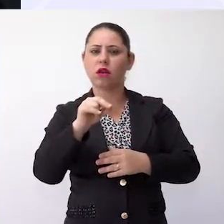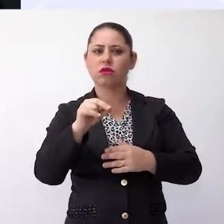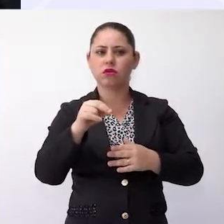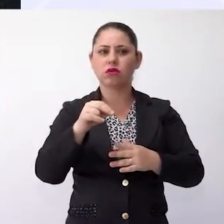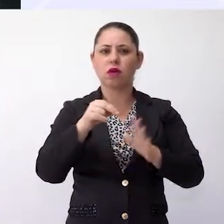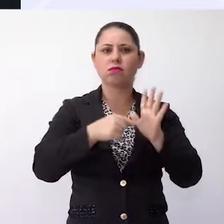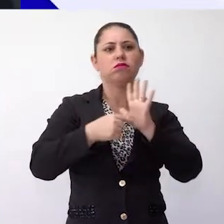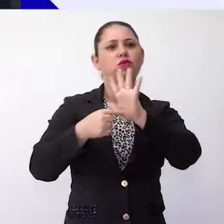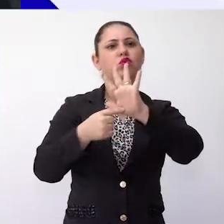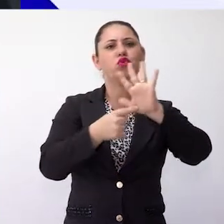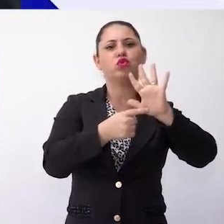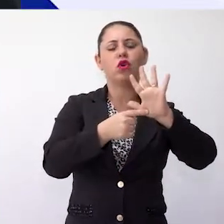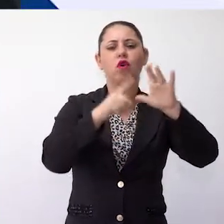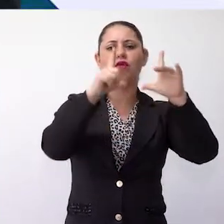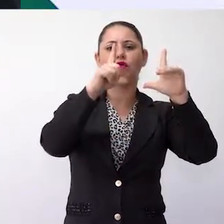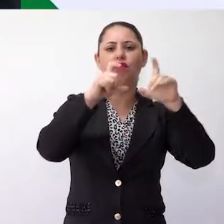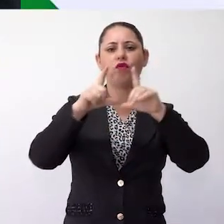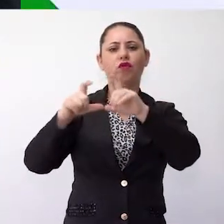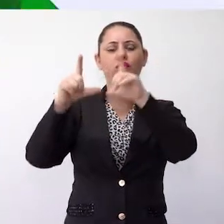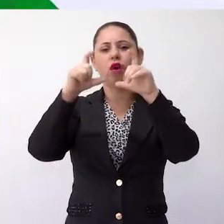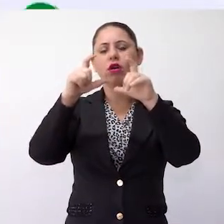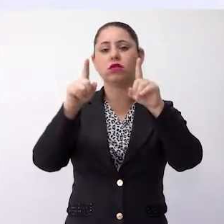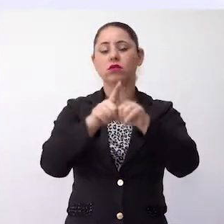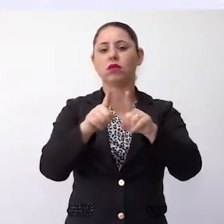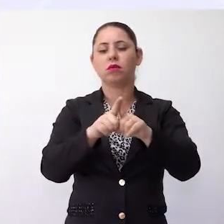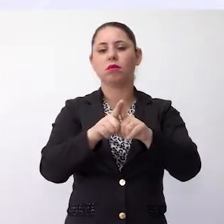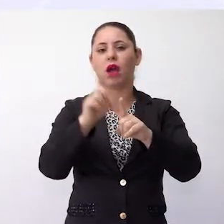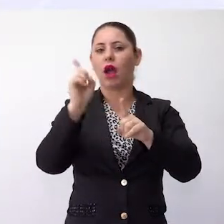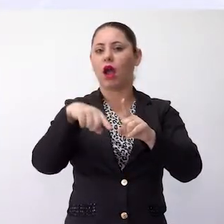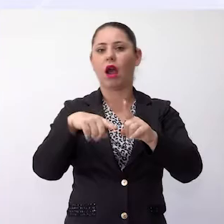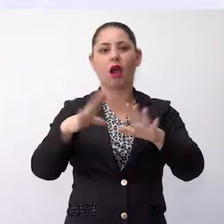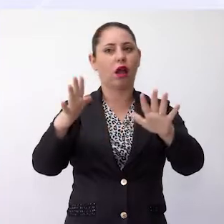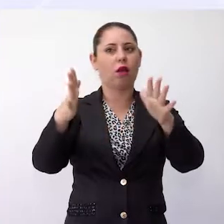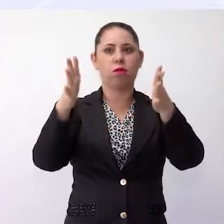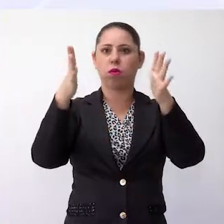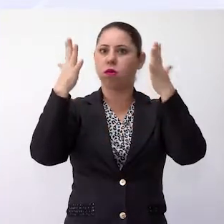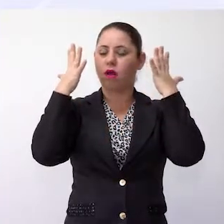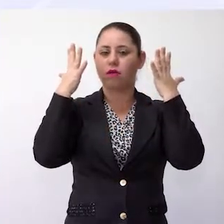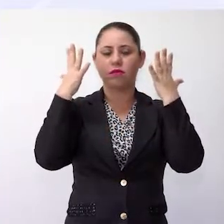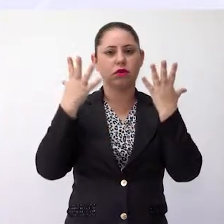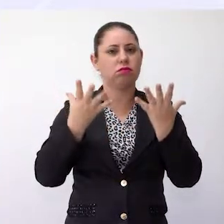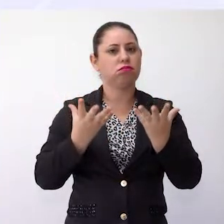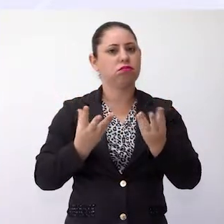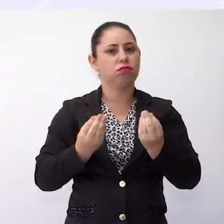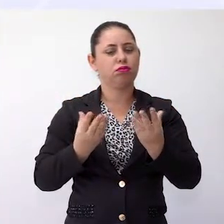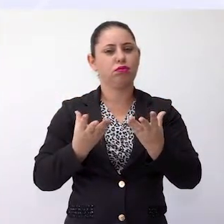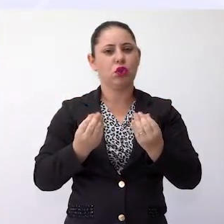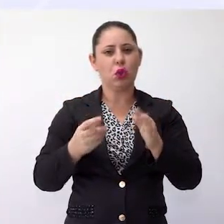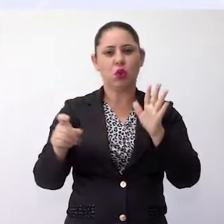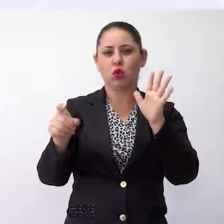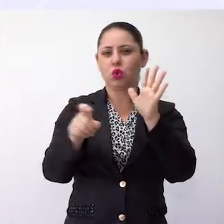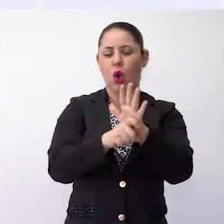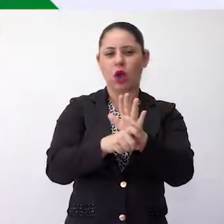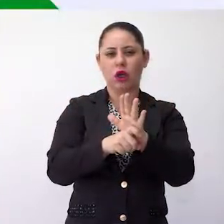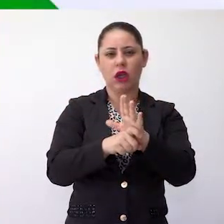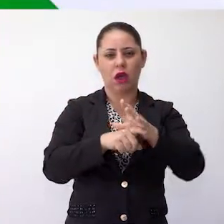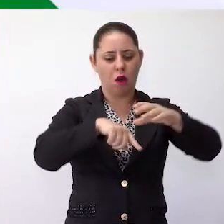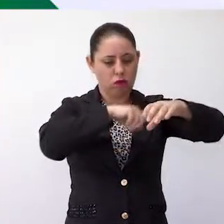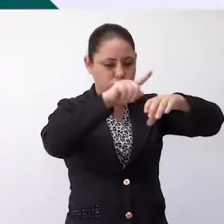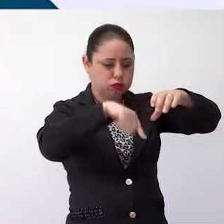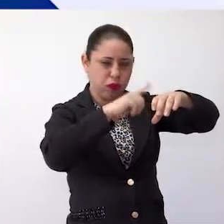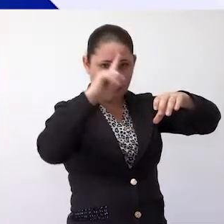estamos exibindo algumas fotos, algumas ações do DOF, são caminhões, né? Droga dentro de